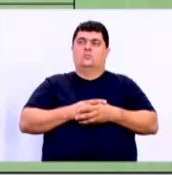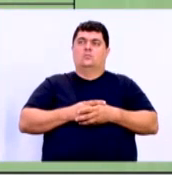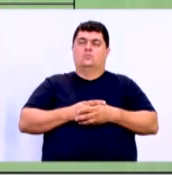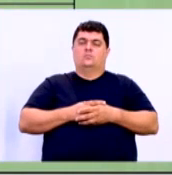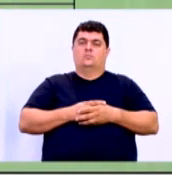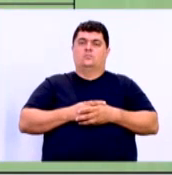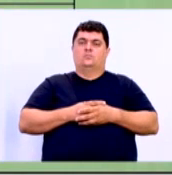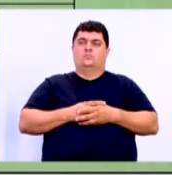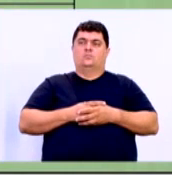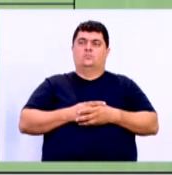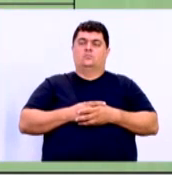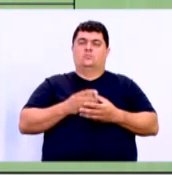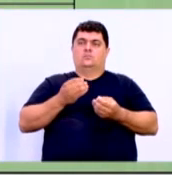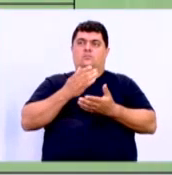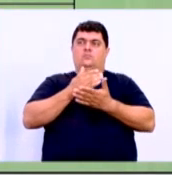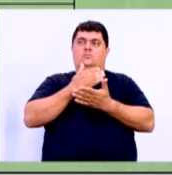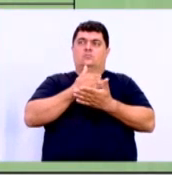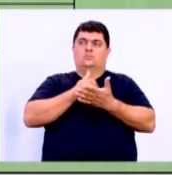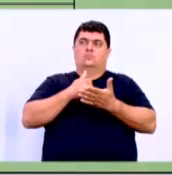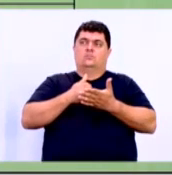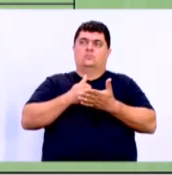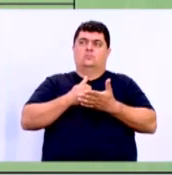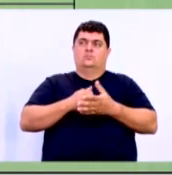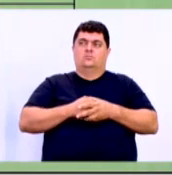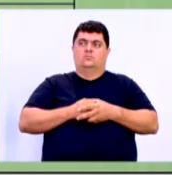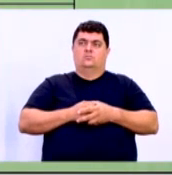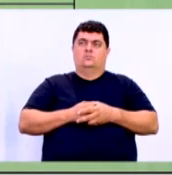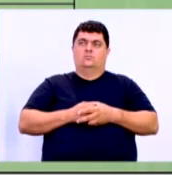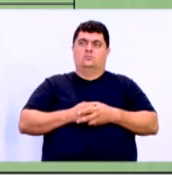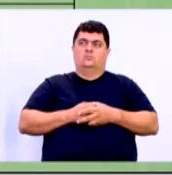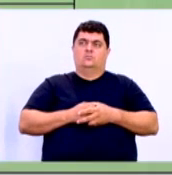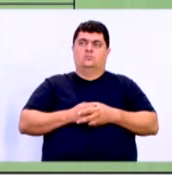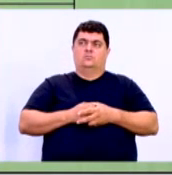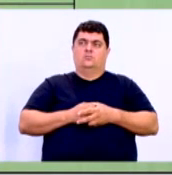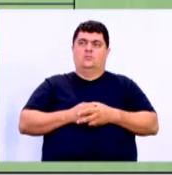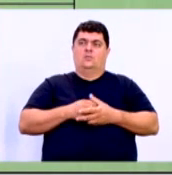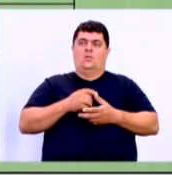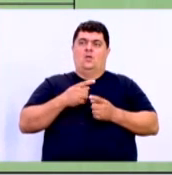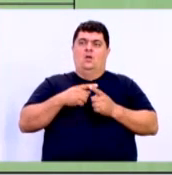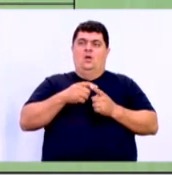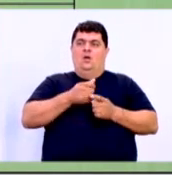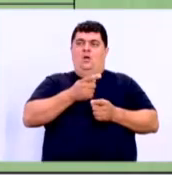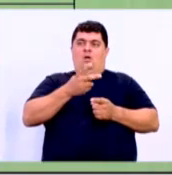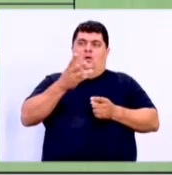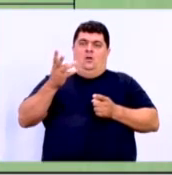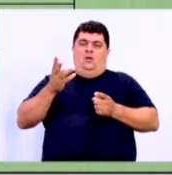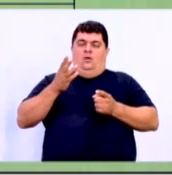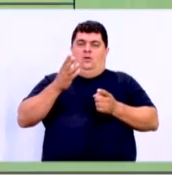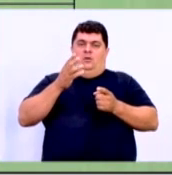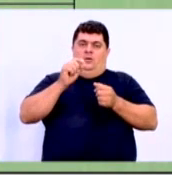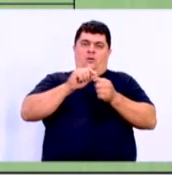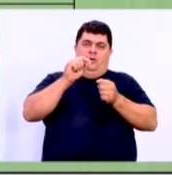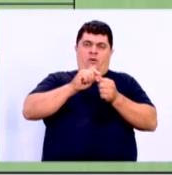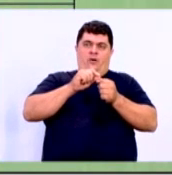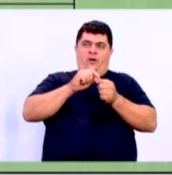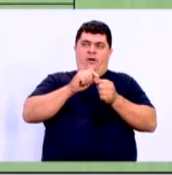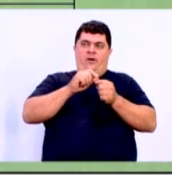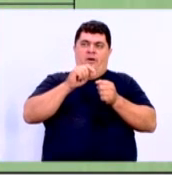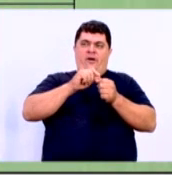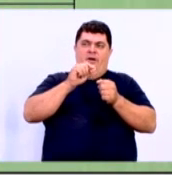quer que seja rateado? Rateado, dividido pela quantidade produzida. Quanto que ele